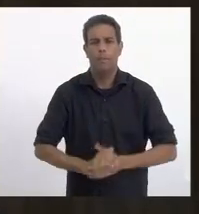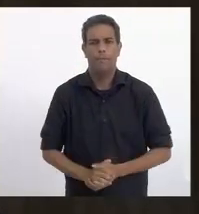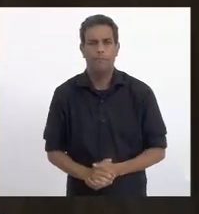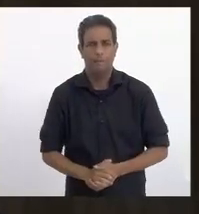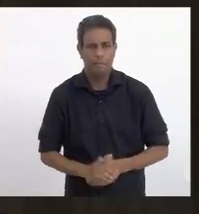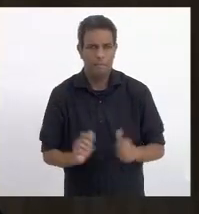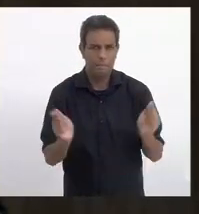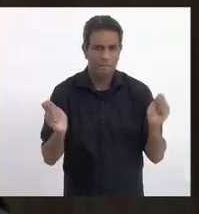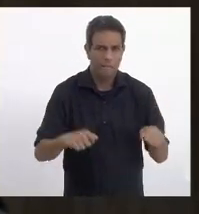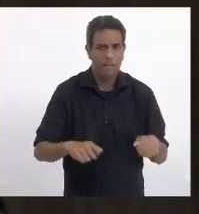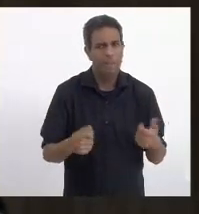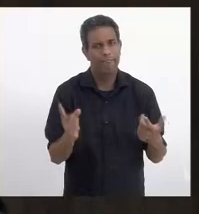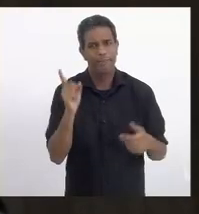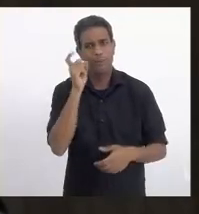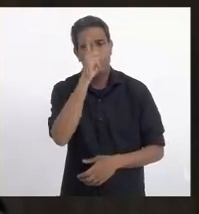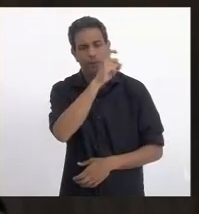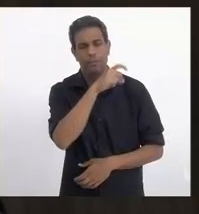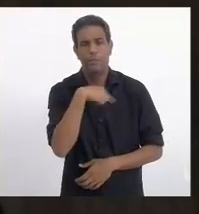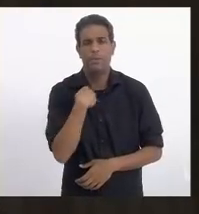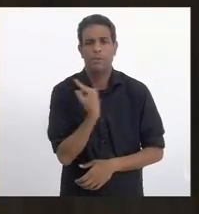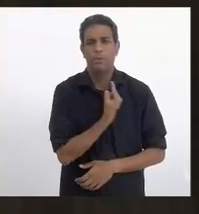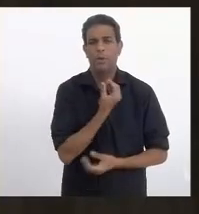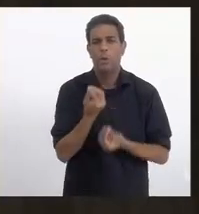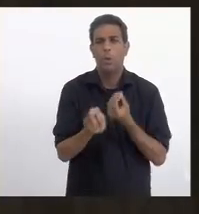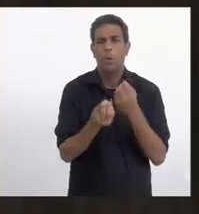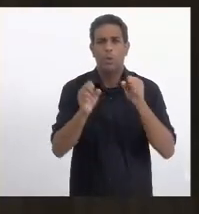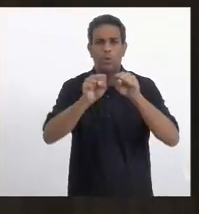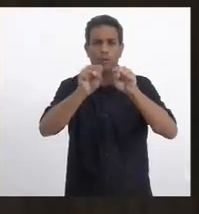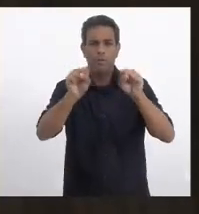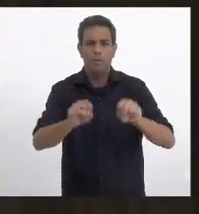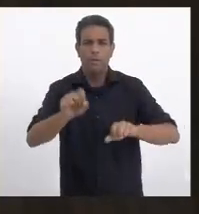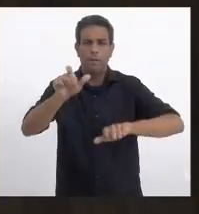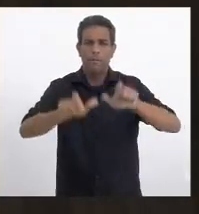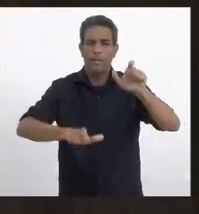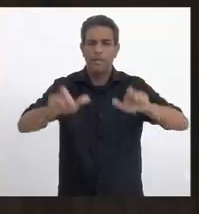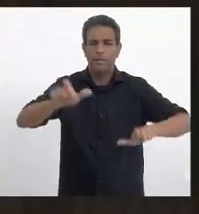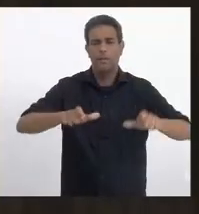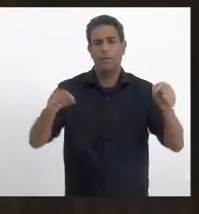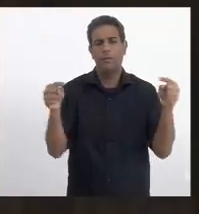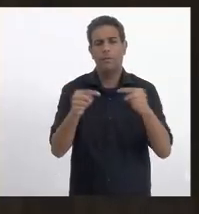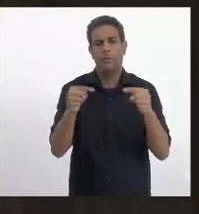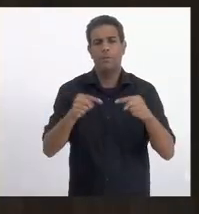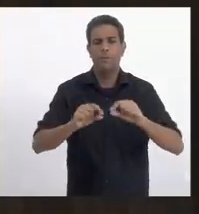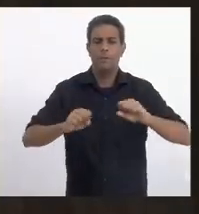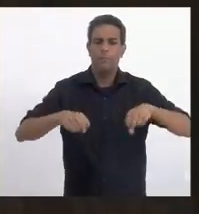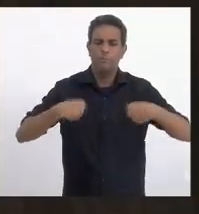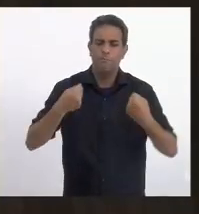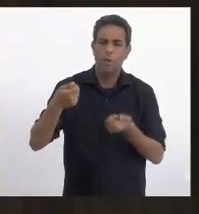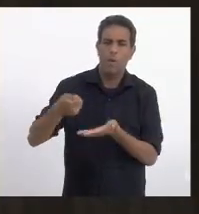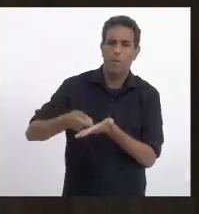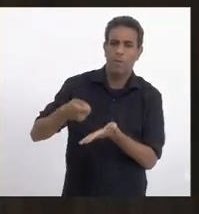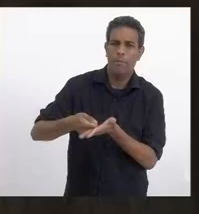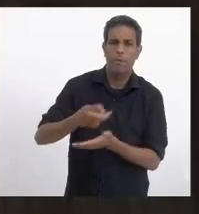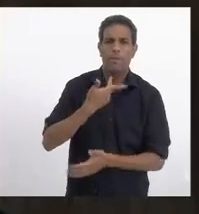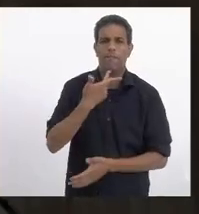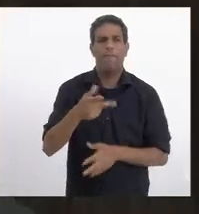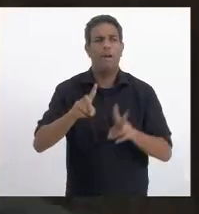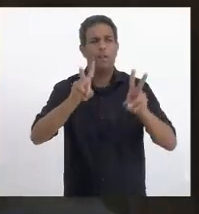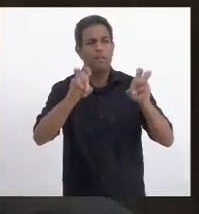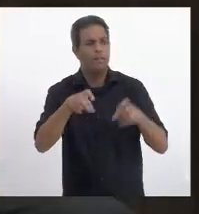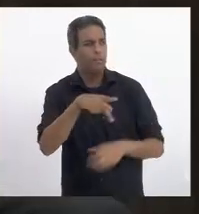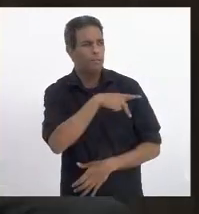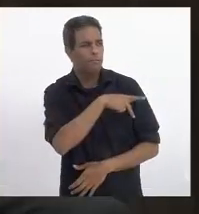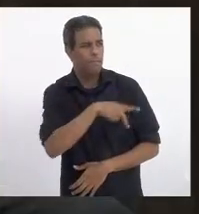atitude covarde tá covarde do sistema não da pessoa do sistema e obrigou a pessoa fazer aí eu falei isso